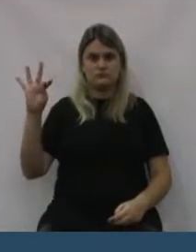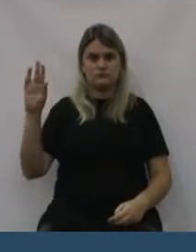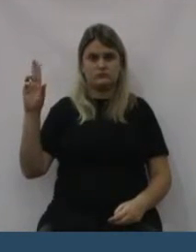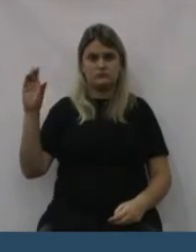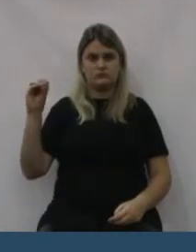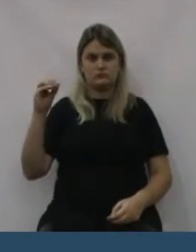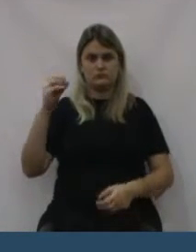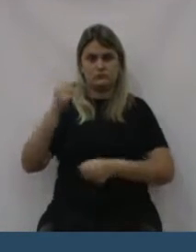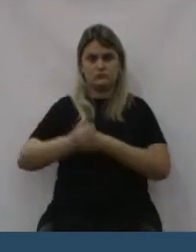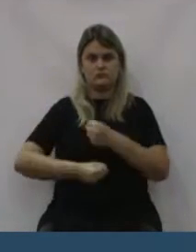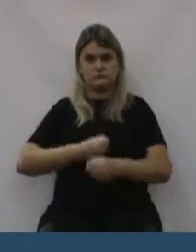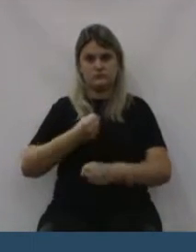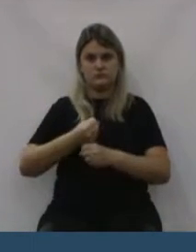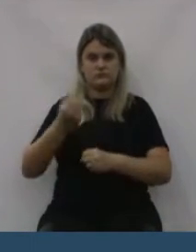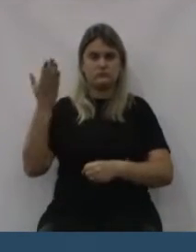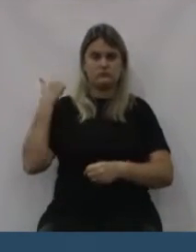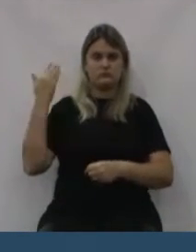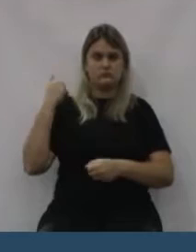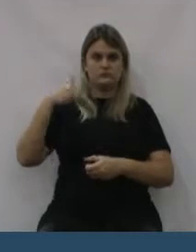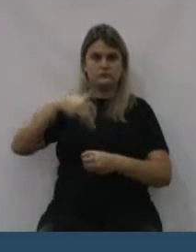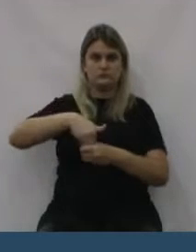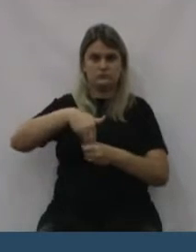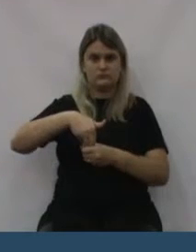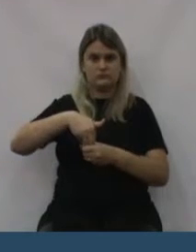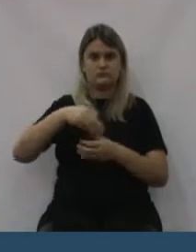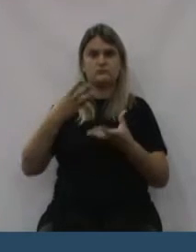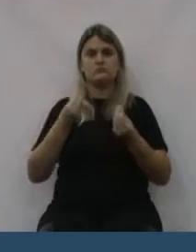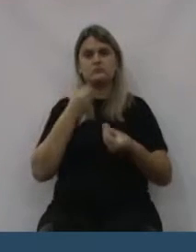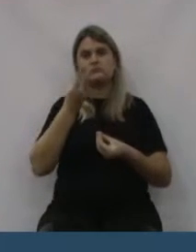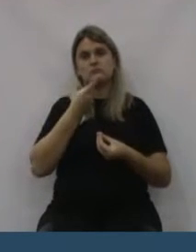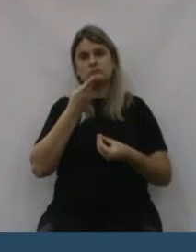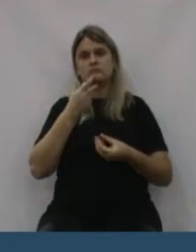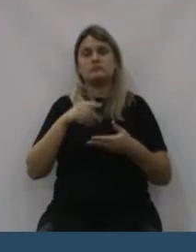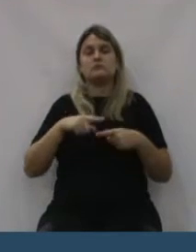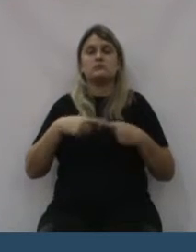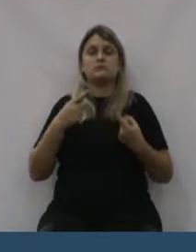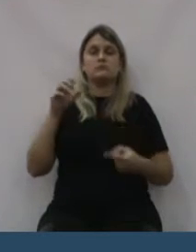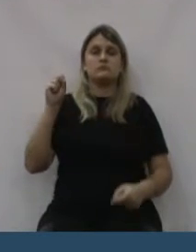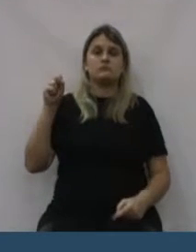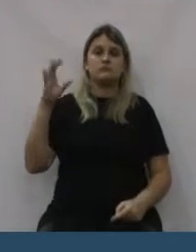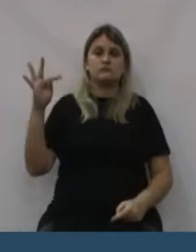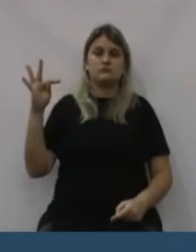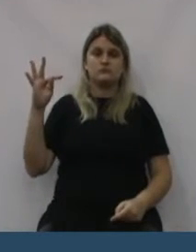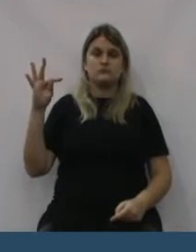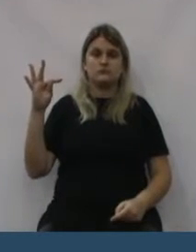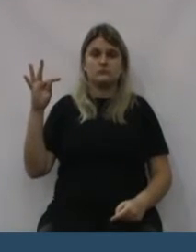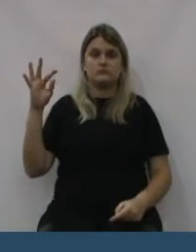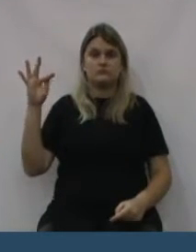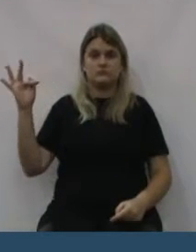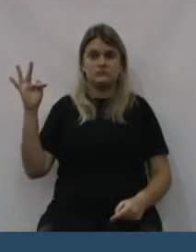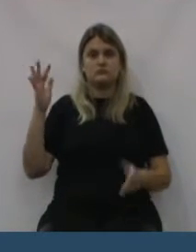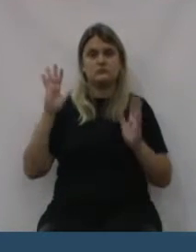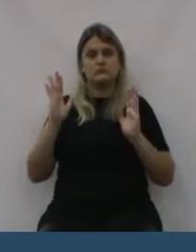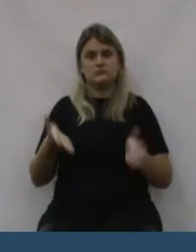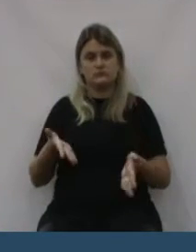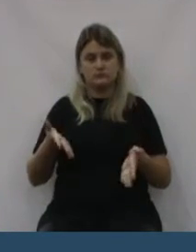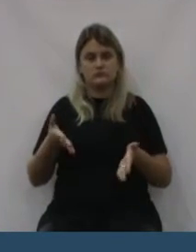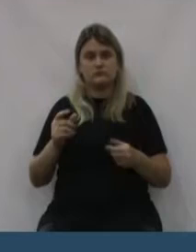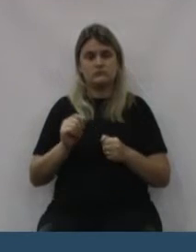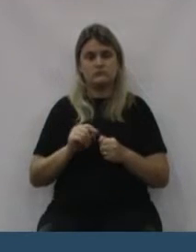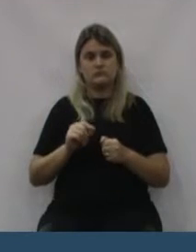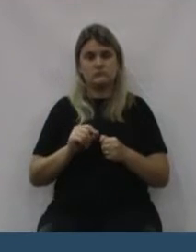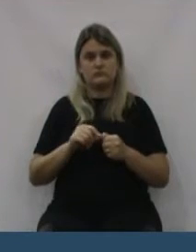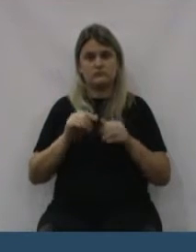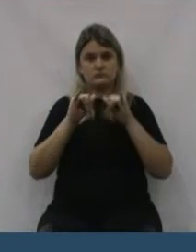presidente, que uma empresa pode doar 2% do seu faturamento bruto, 2% do